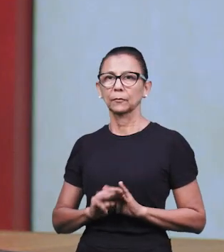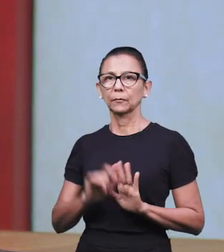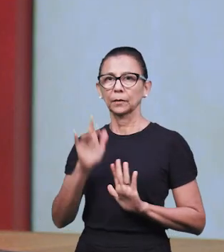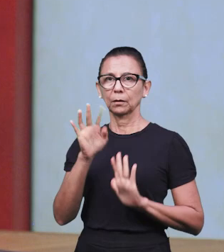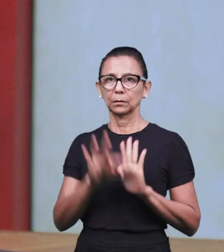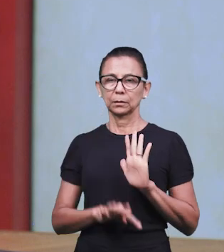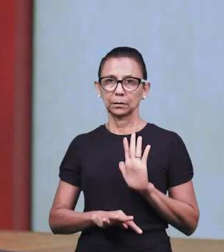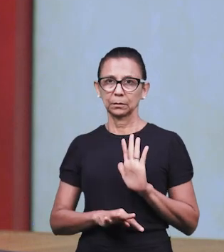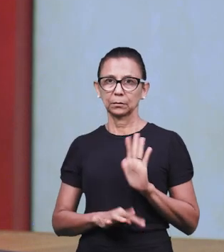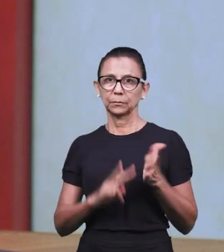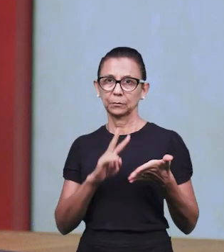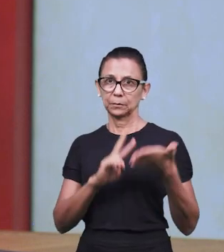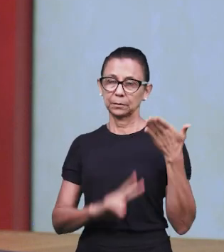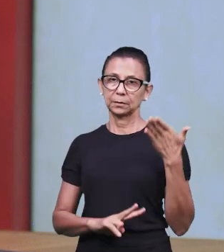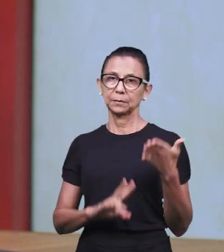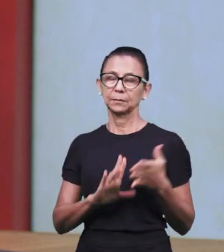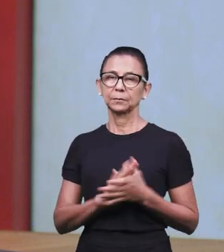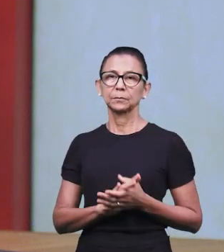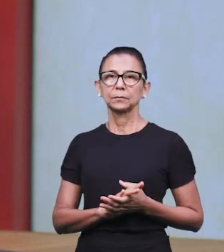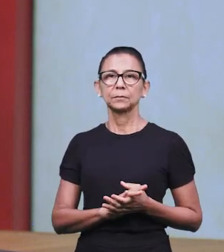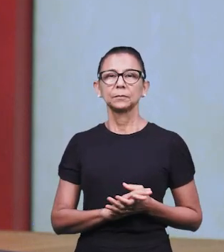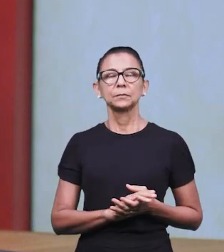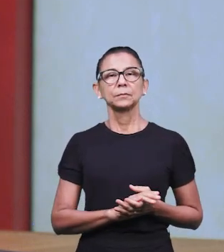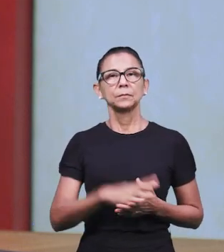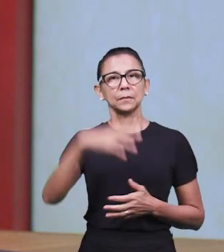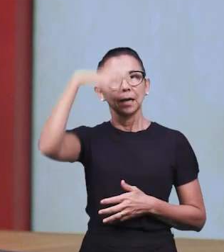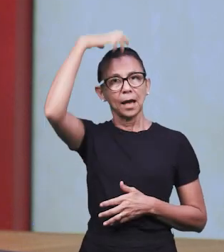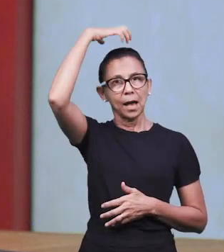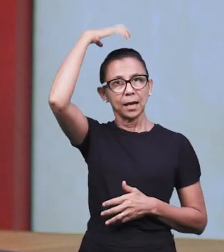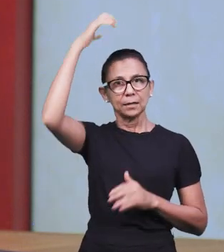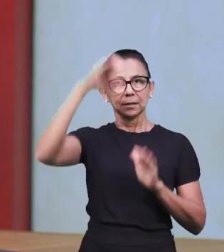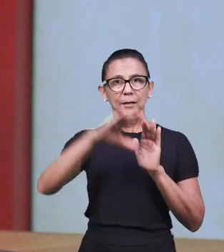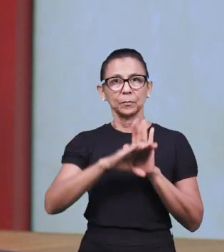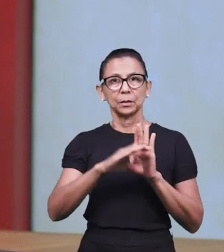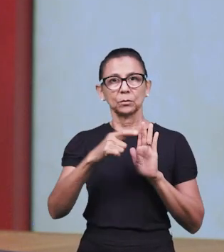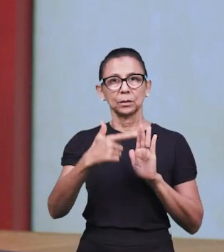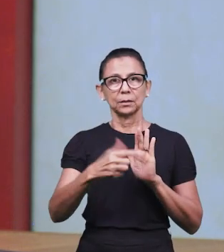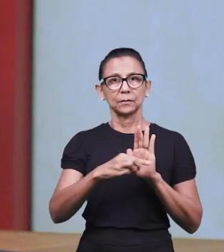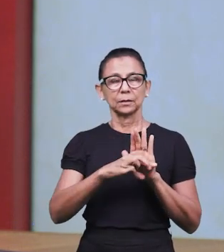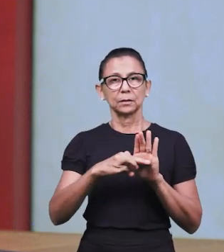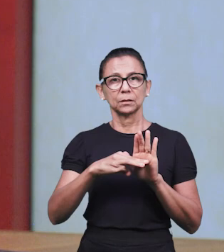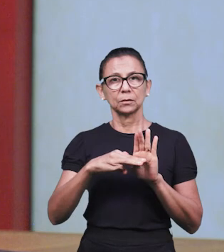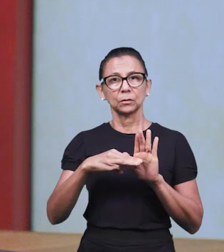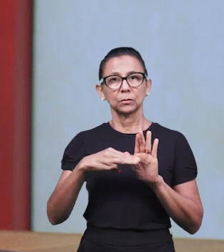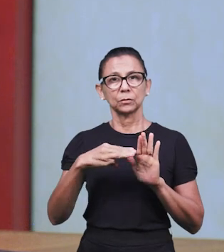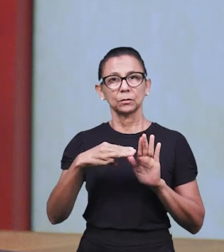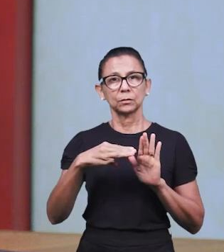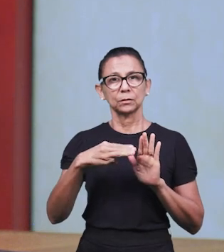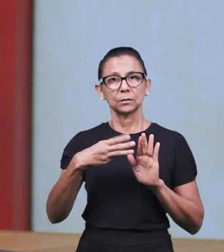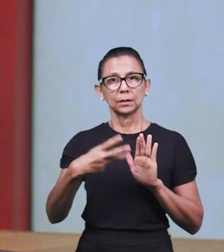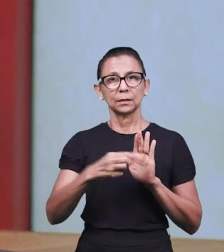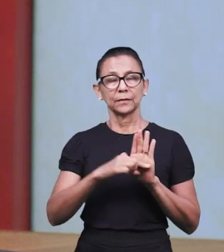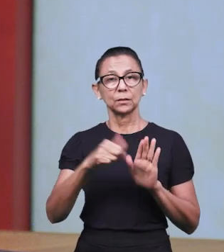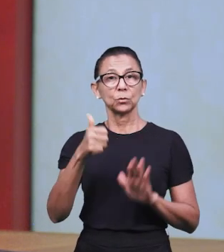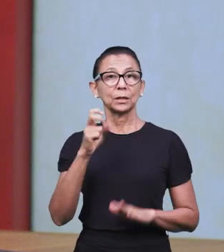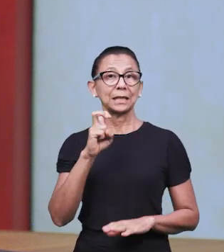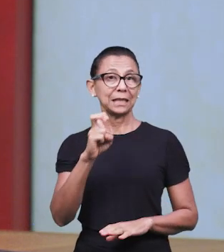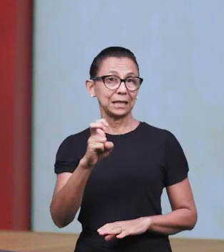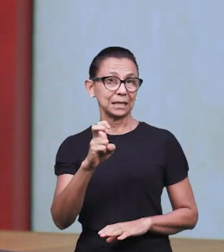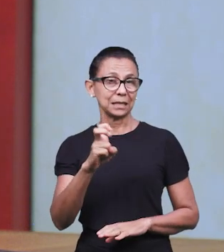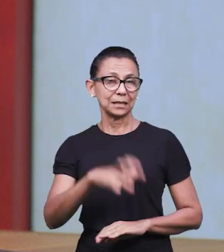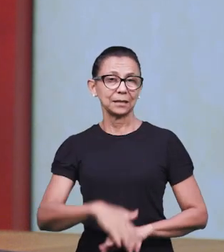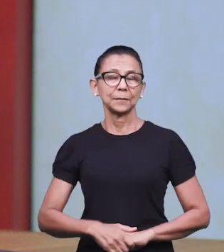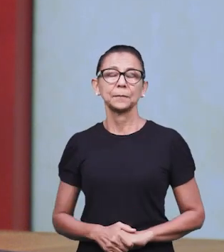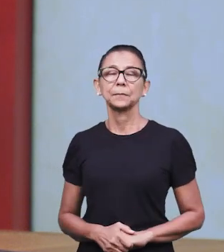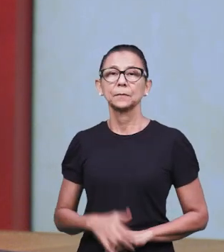texto base para essa edição do programa, que se encontra no segundo livro dos Reis, no capítulo 3, e o verso é o verso de número 15, e que diz assim,